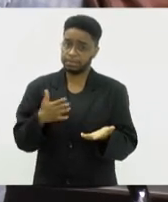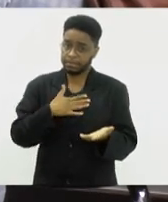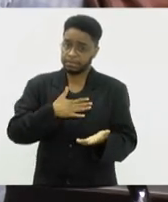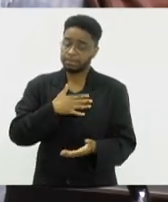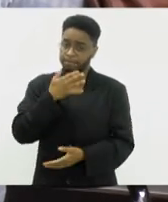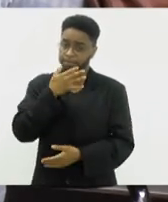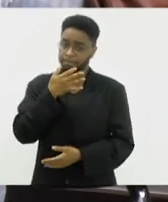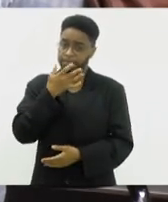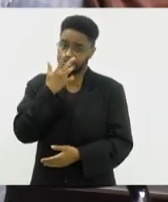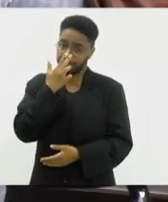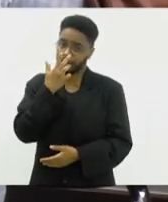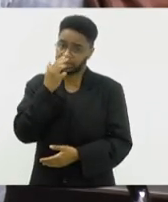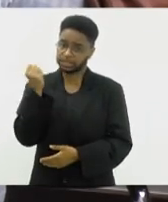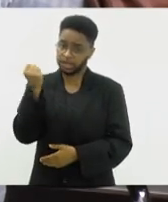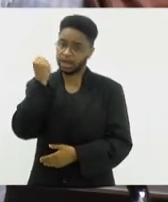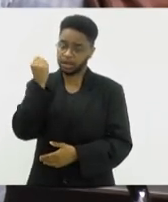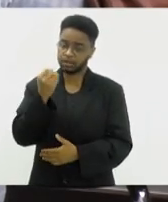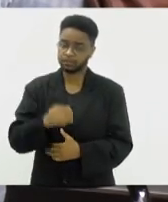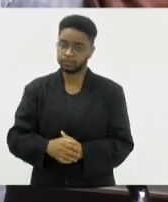algo gravoso. Né? Então,